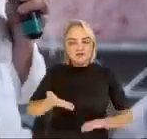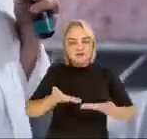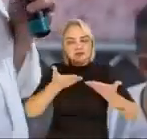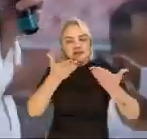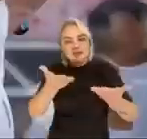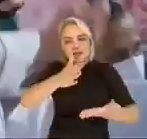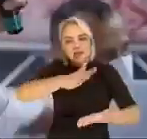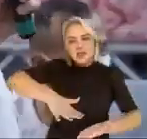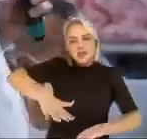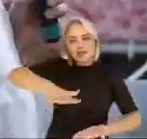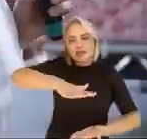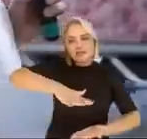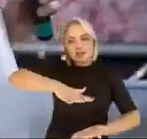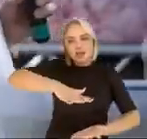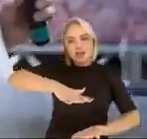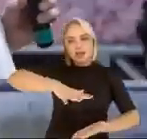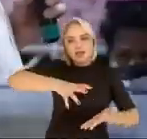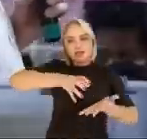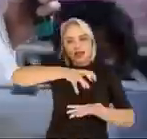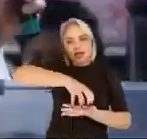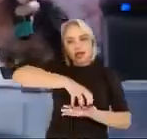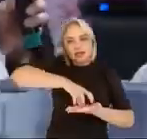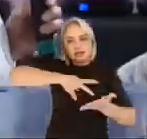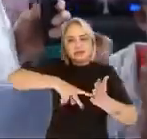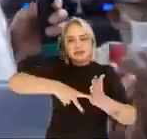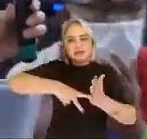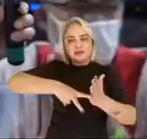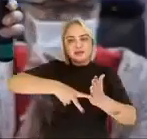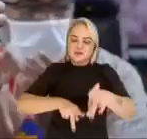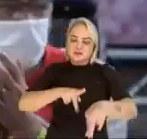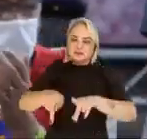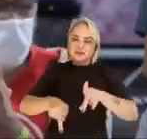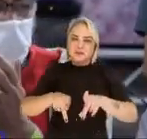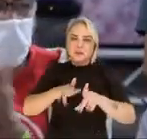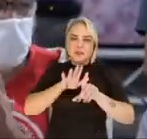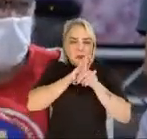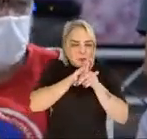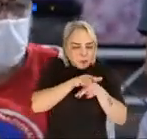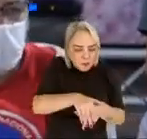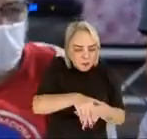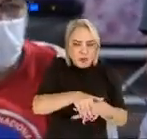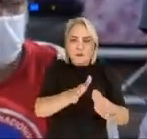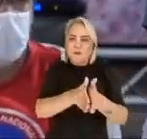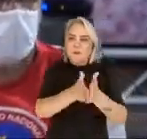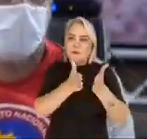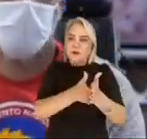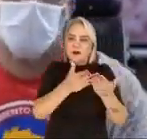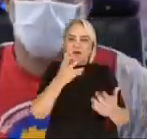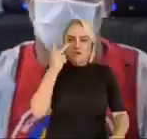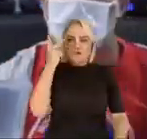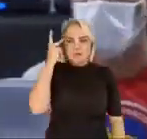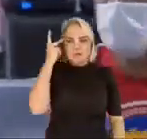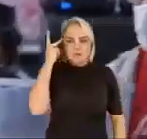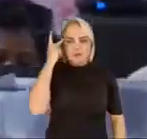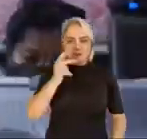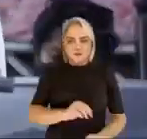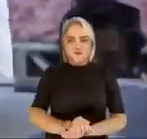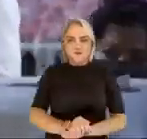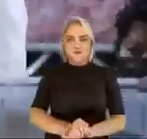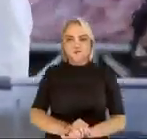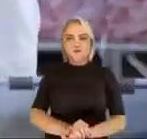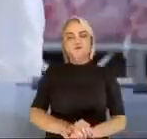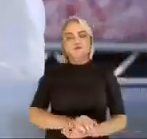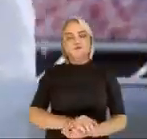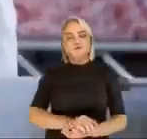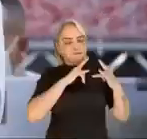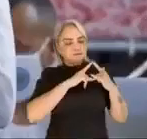no sindicato a serviço do povo oprimido e do povo pobre desse estado de São Paulo. Então, companheiros,